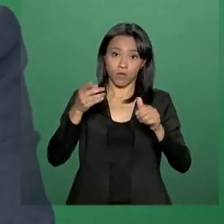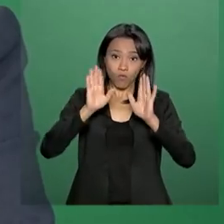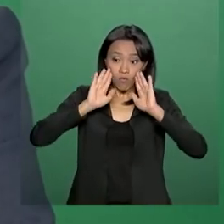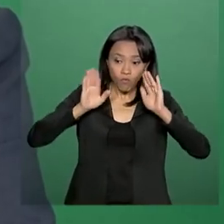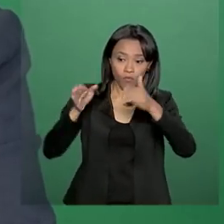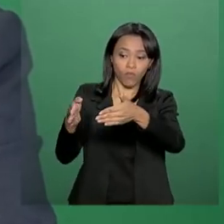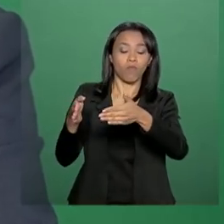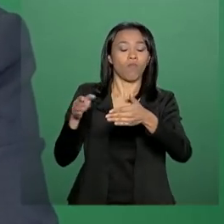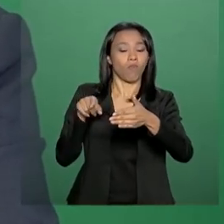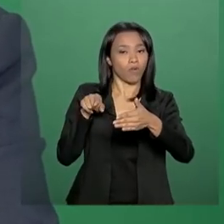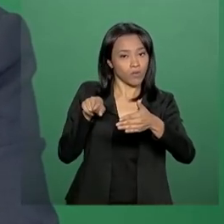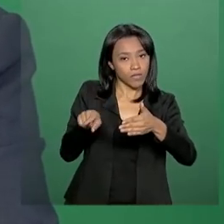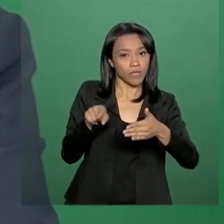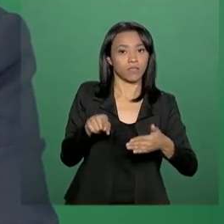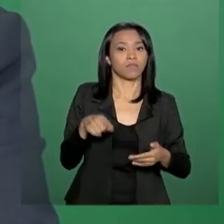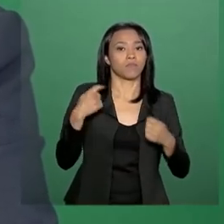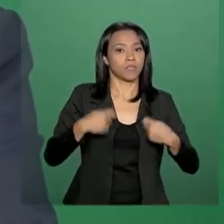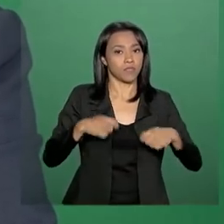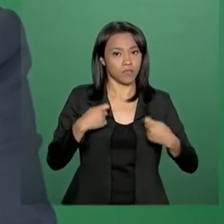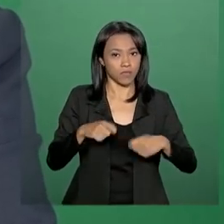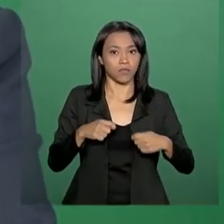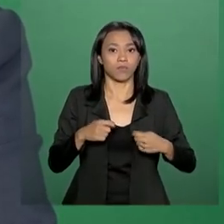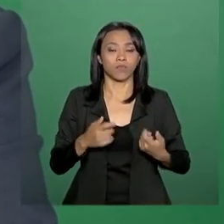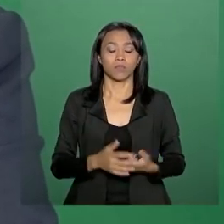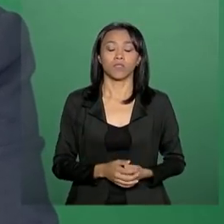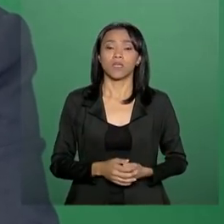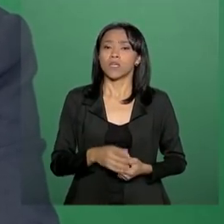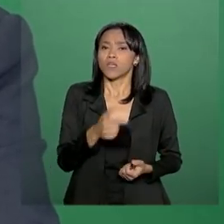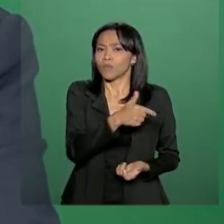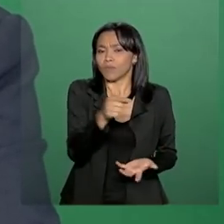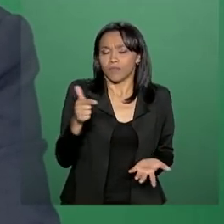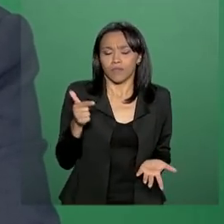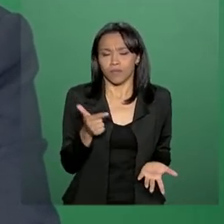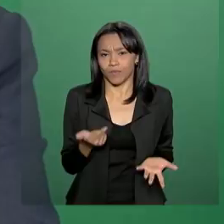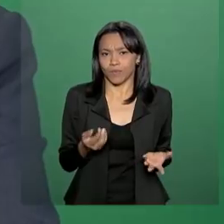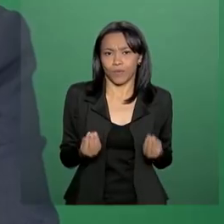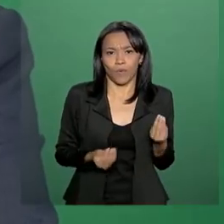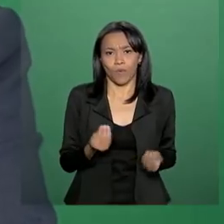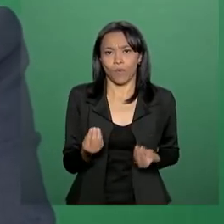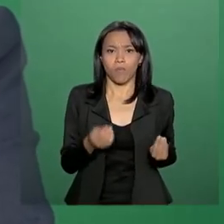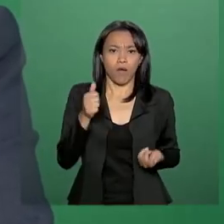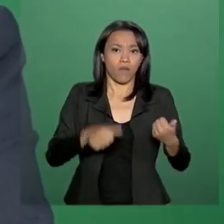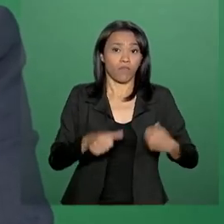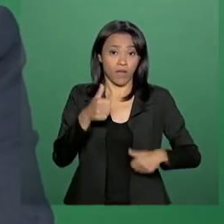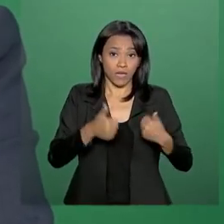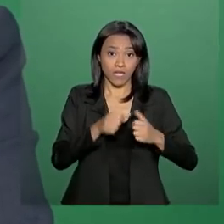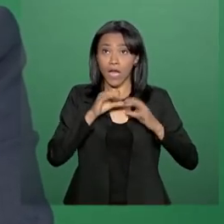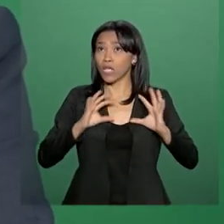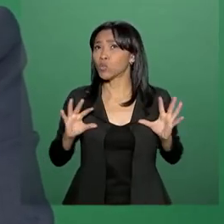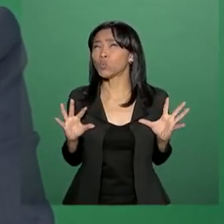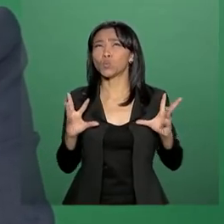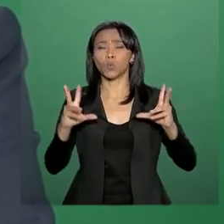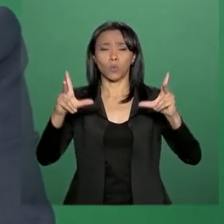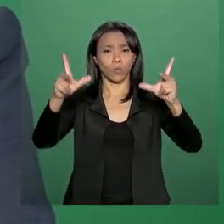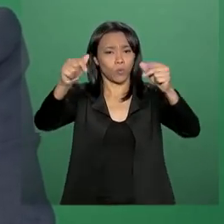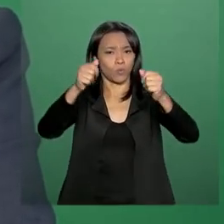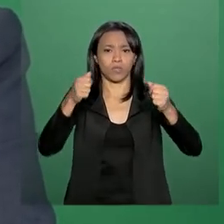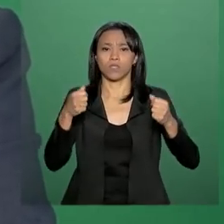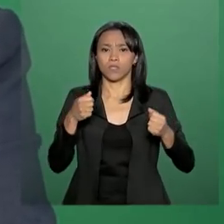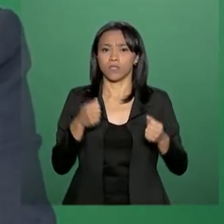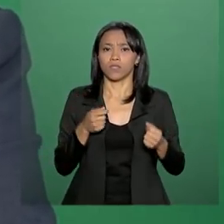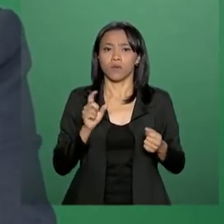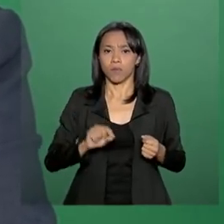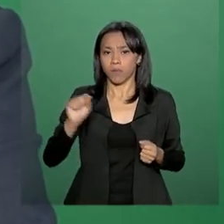total, mas precisamos priorizar. Não temos condições de avaliar e fiscalizar todas ao mesmo tempo, então